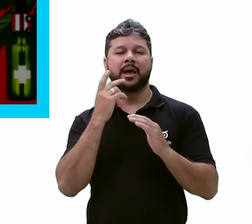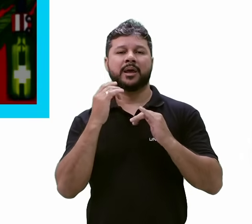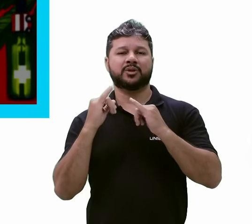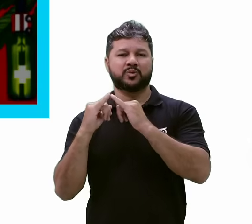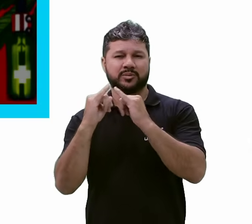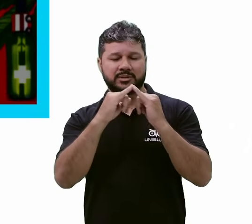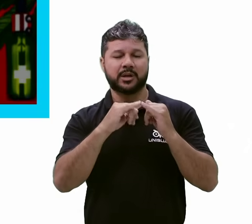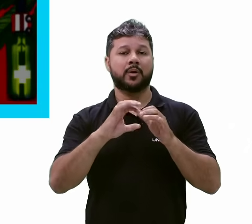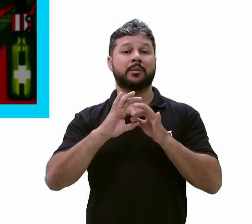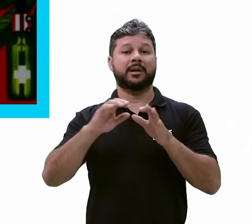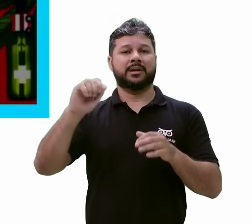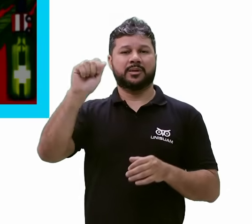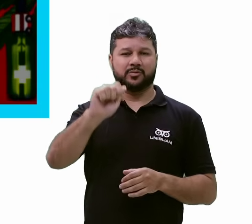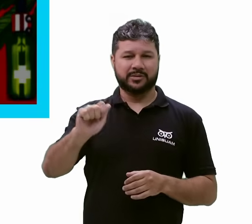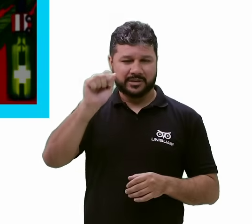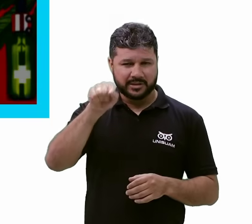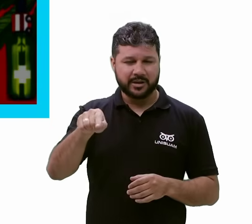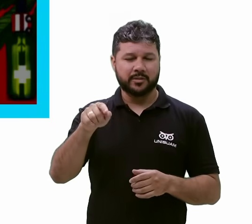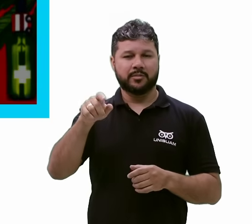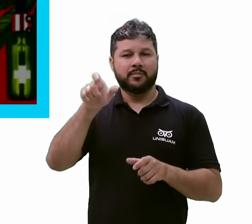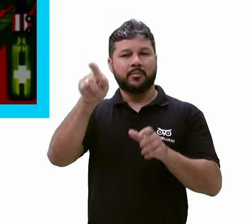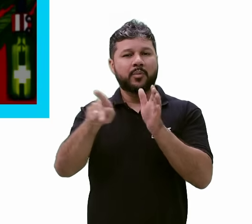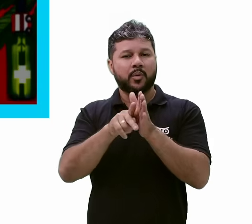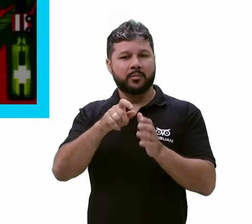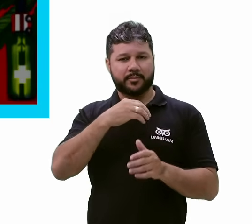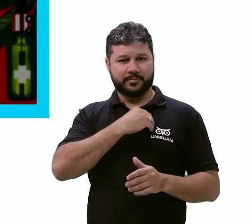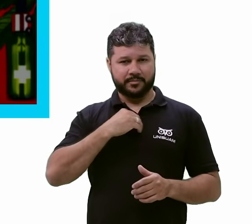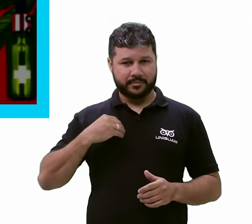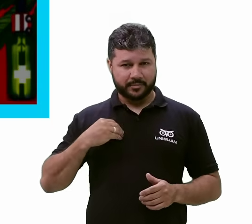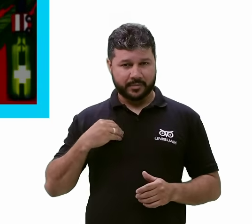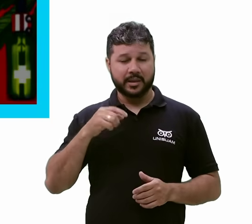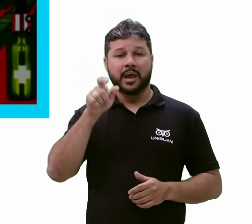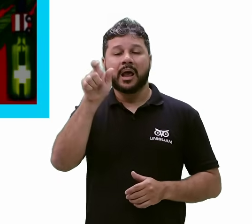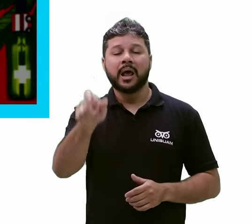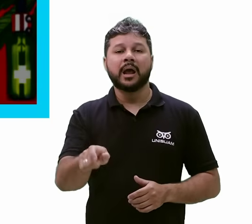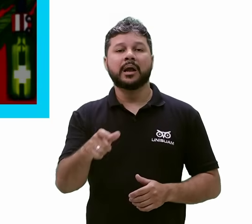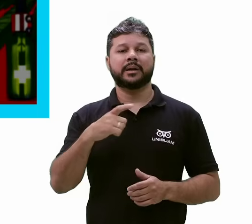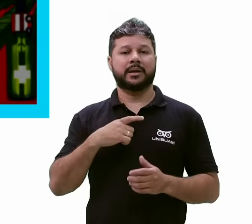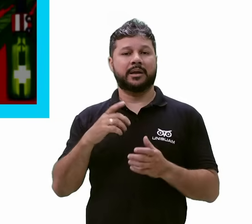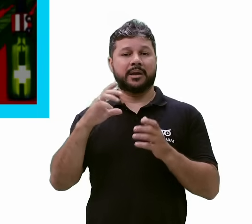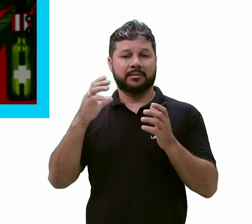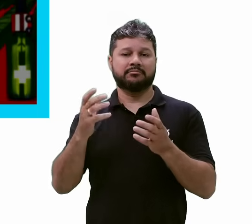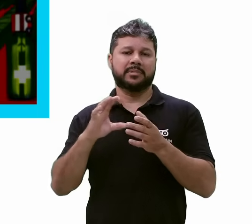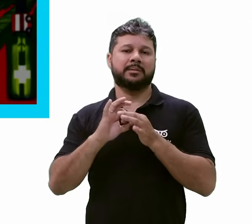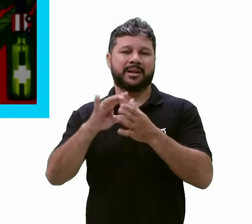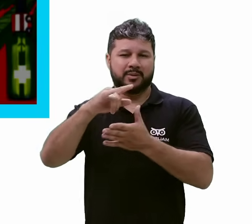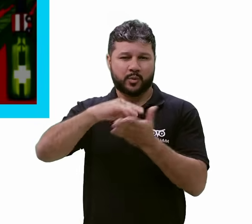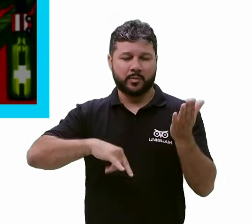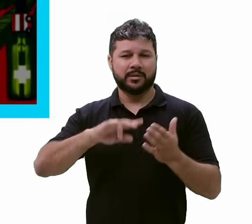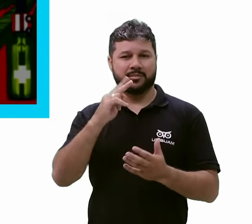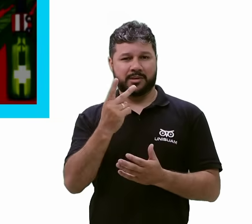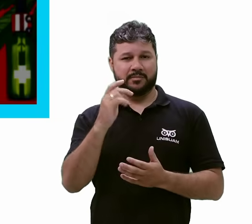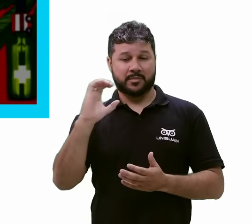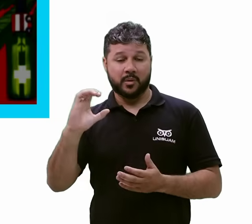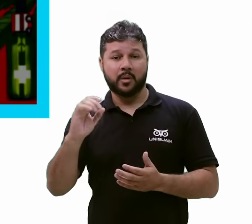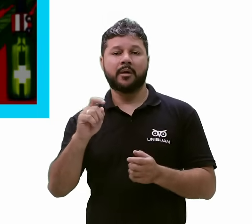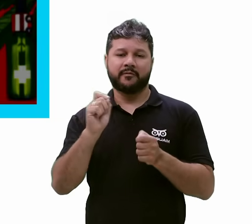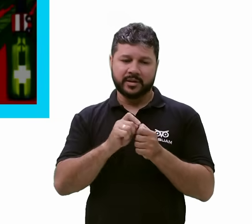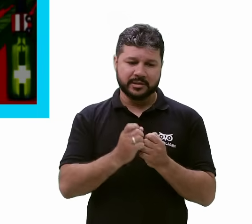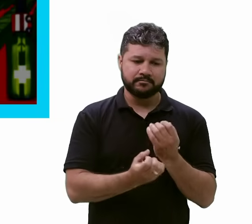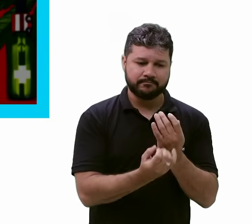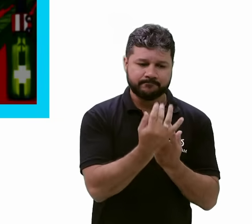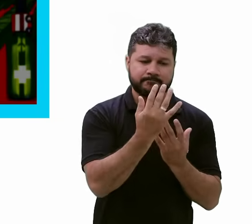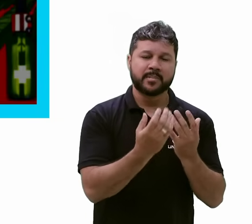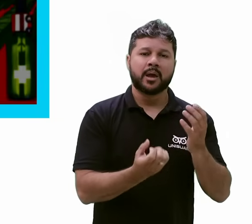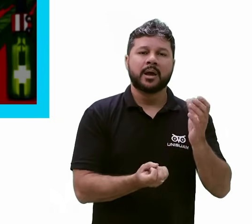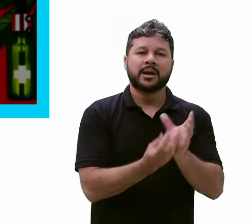de associação de pacientes, tá? Que recebiam um habeas corpus para poder